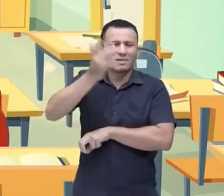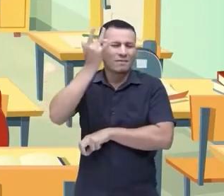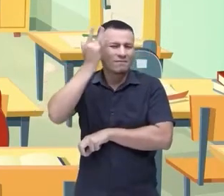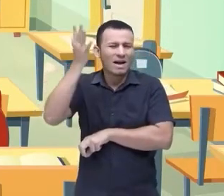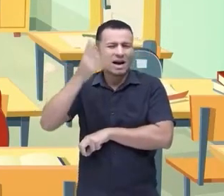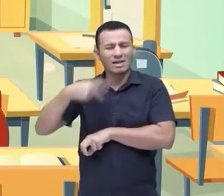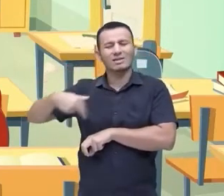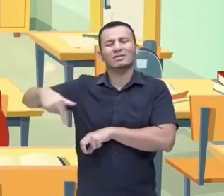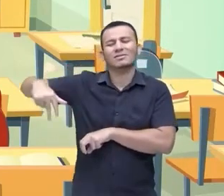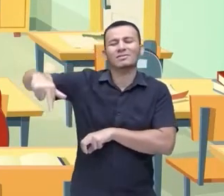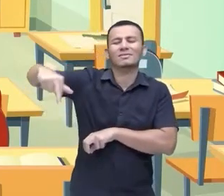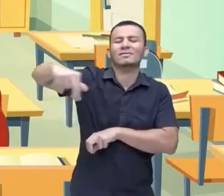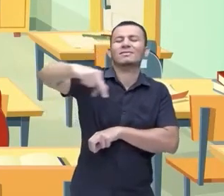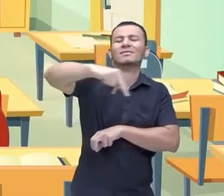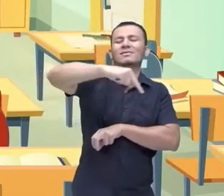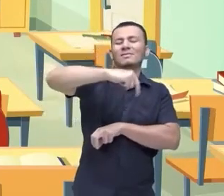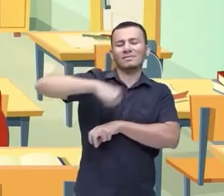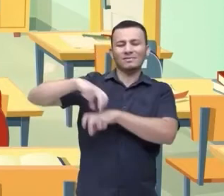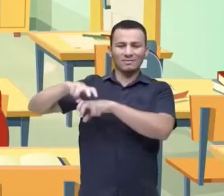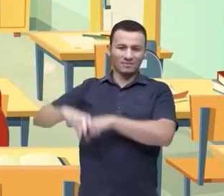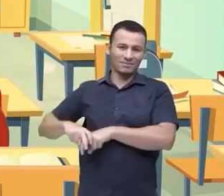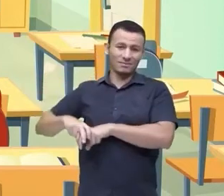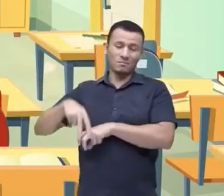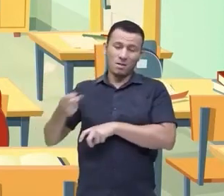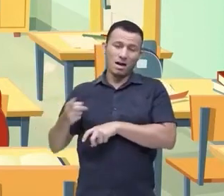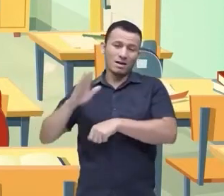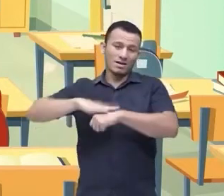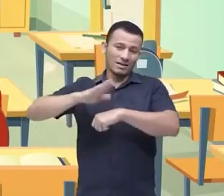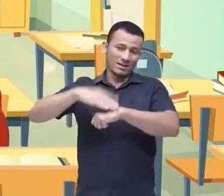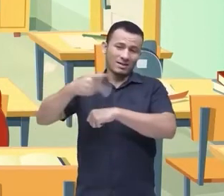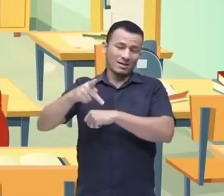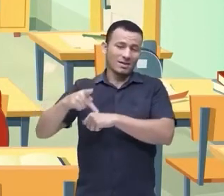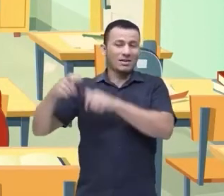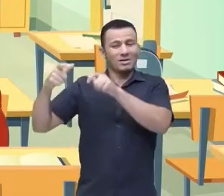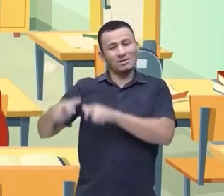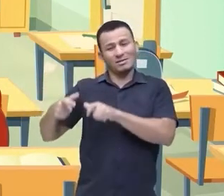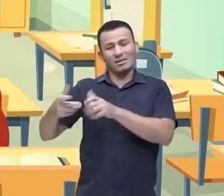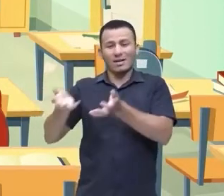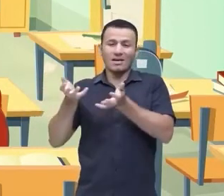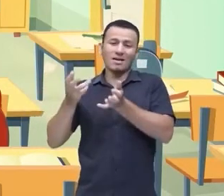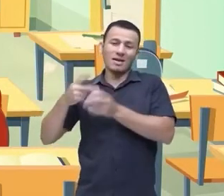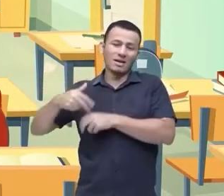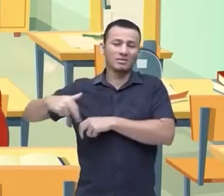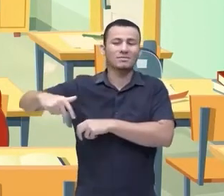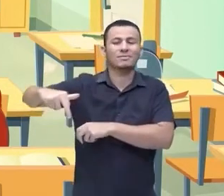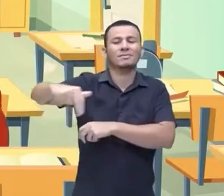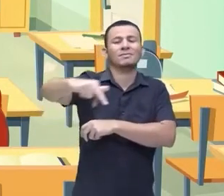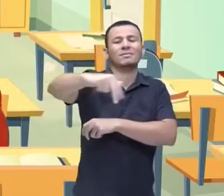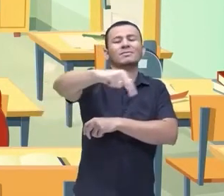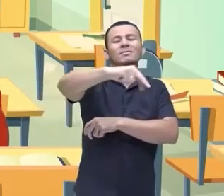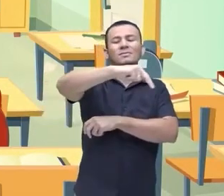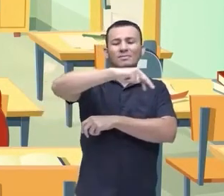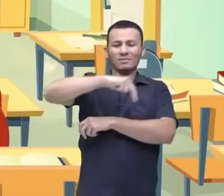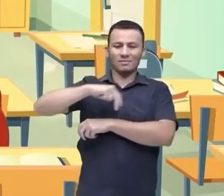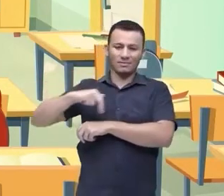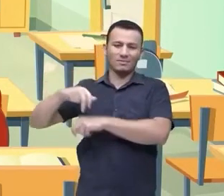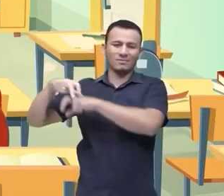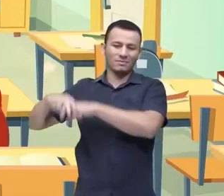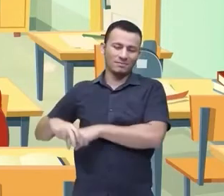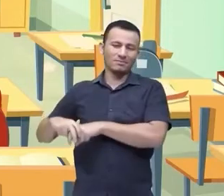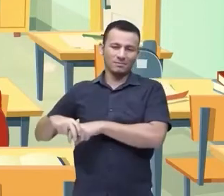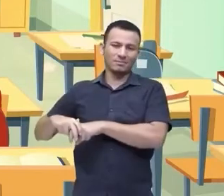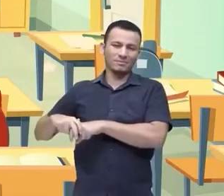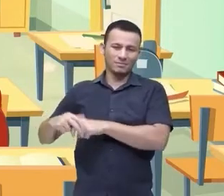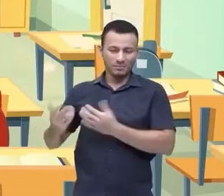volta, assim, ó. É a localização dele, tá certo, né? Porque ele prefere ir lá pelo outro lado.